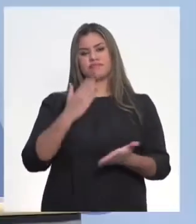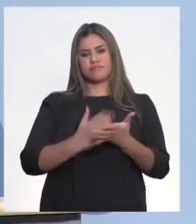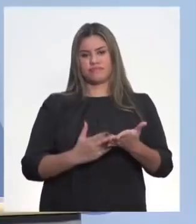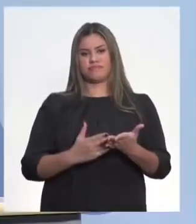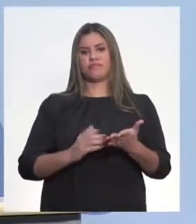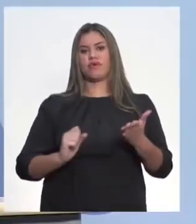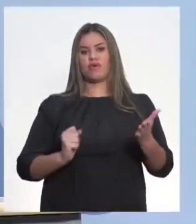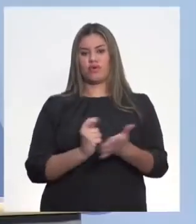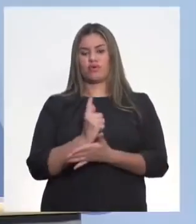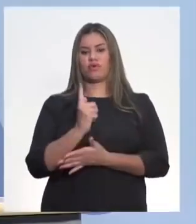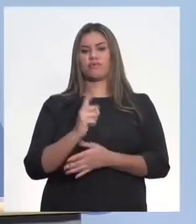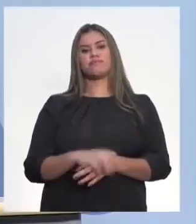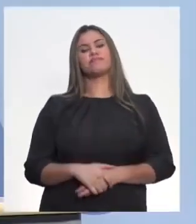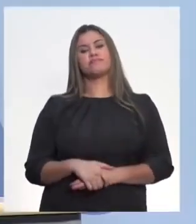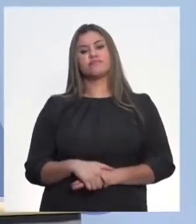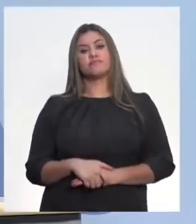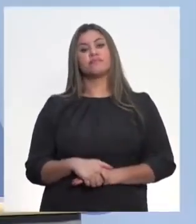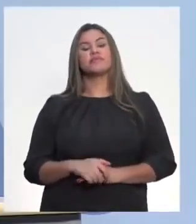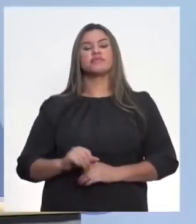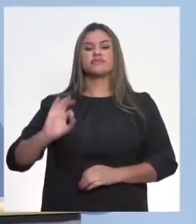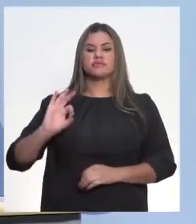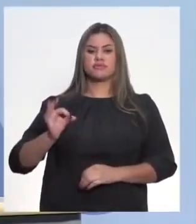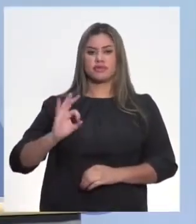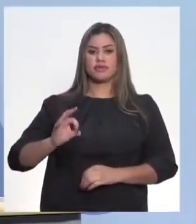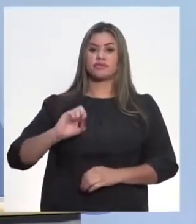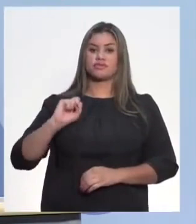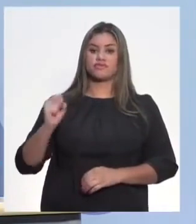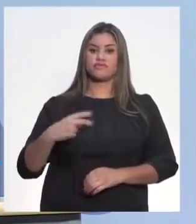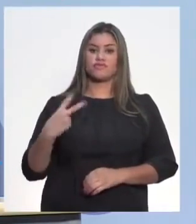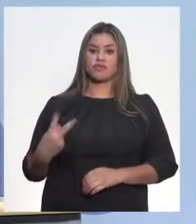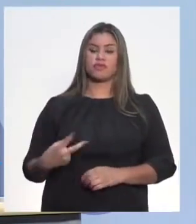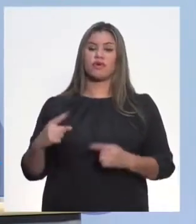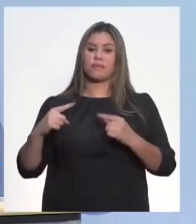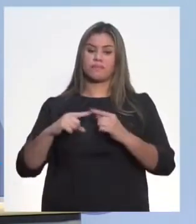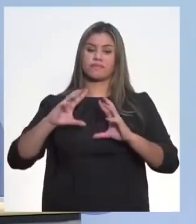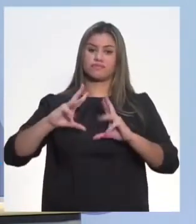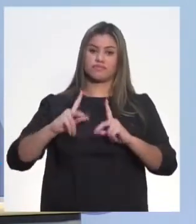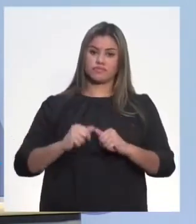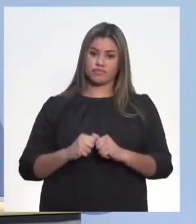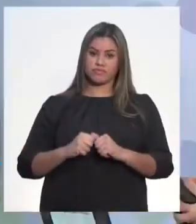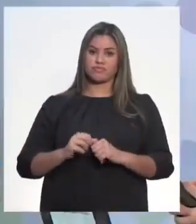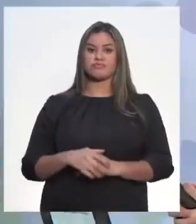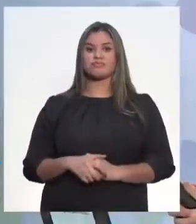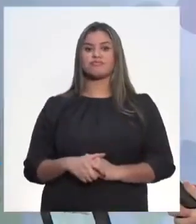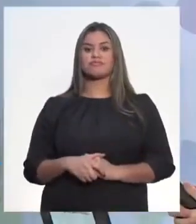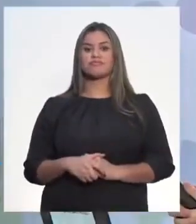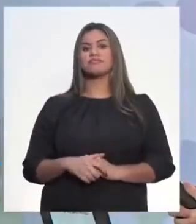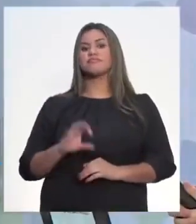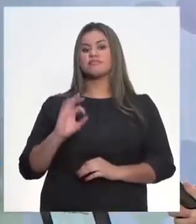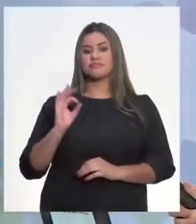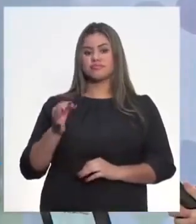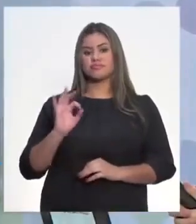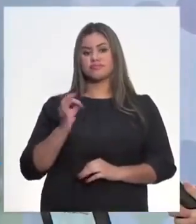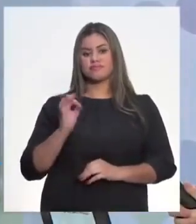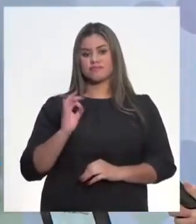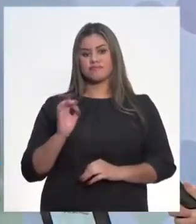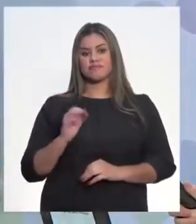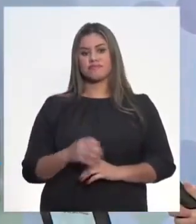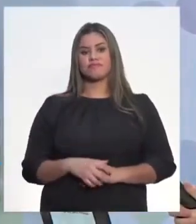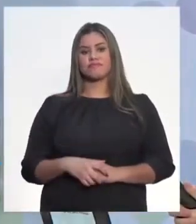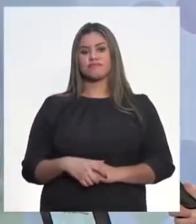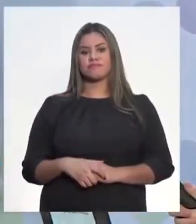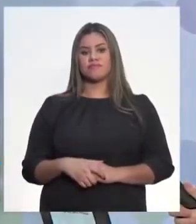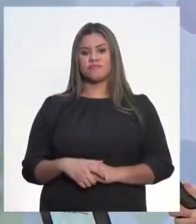Isso, esse valor que você acabou de citar, né, a gente chama de montante, né, Ale? Exato, que a gente conversou ontem. Vou até colocar aqui no cantinho de